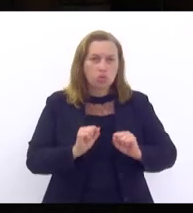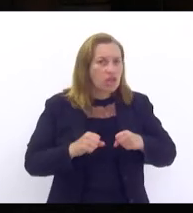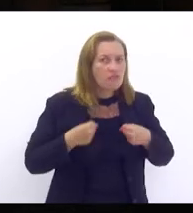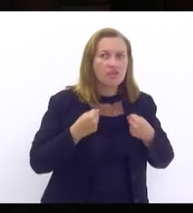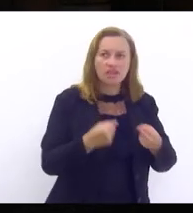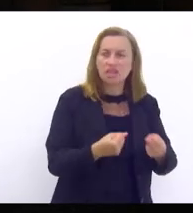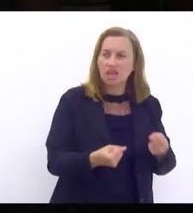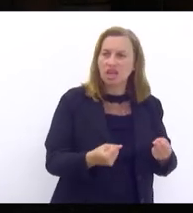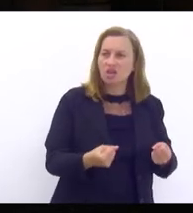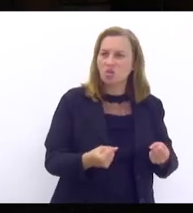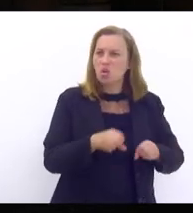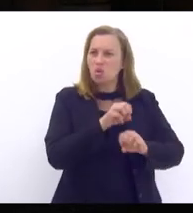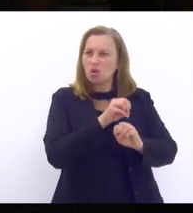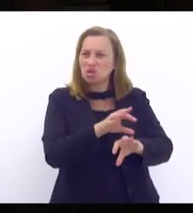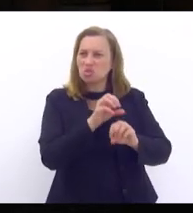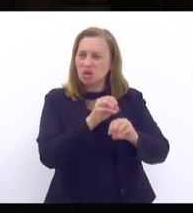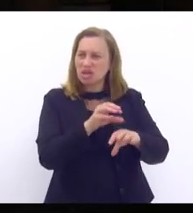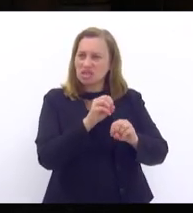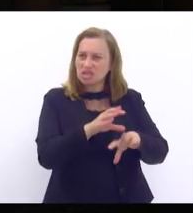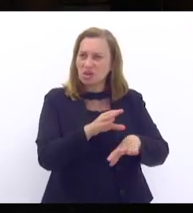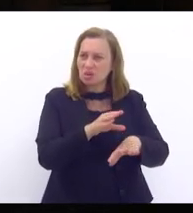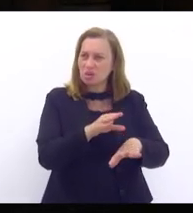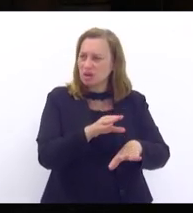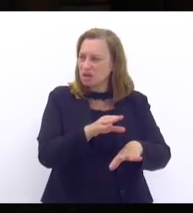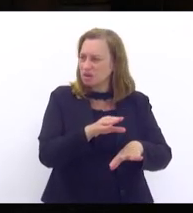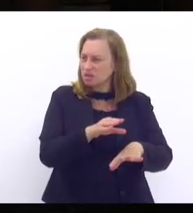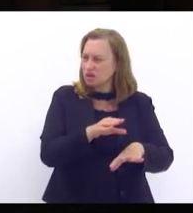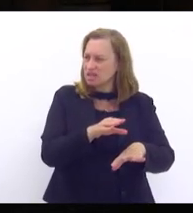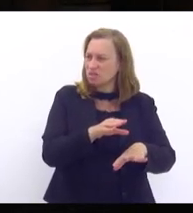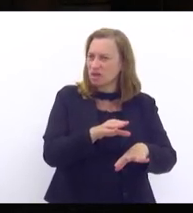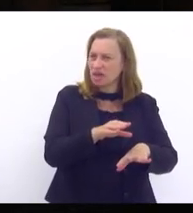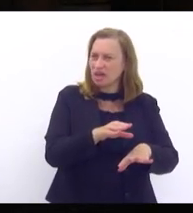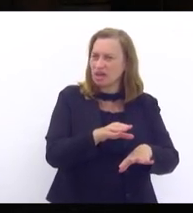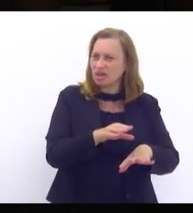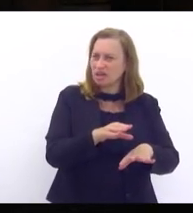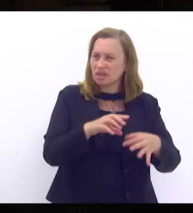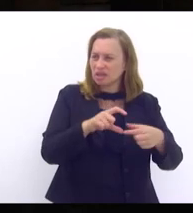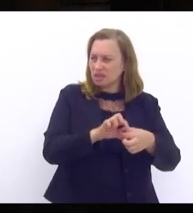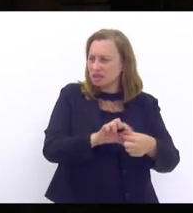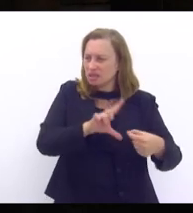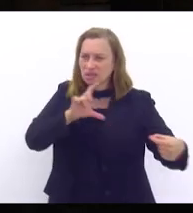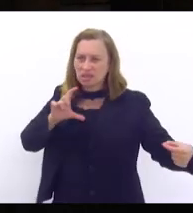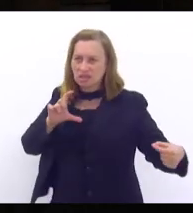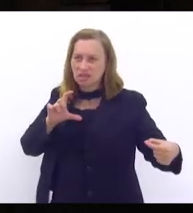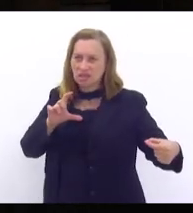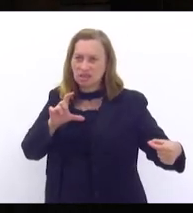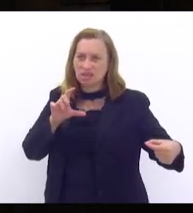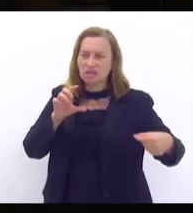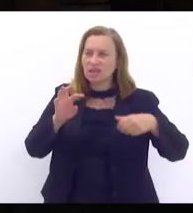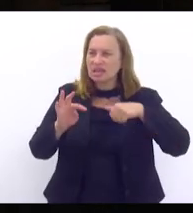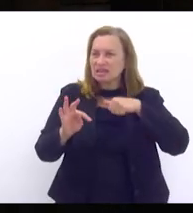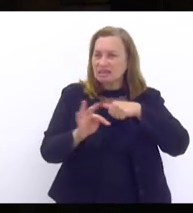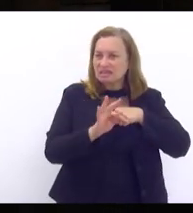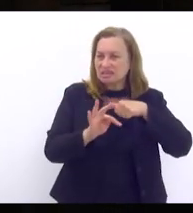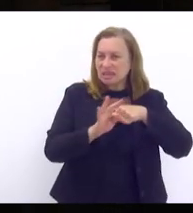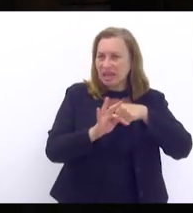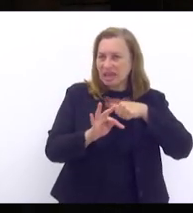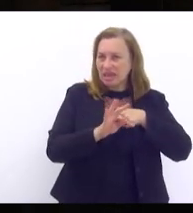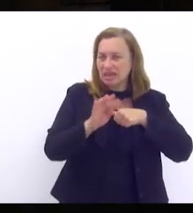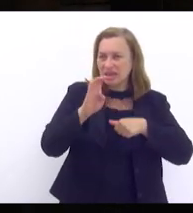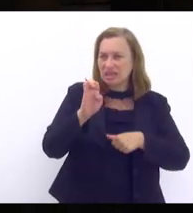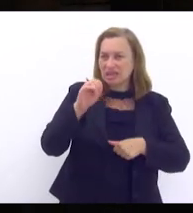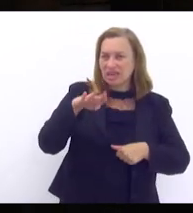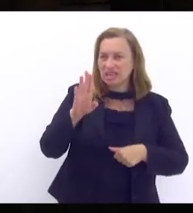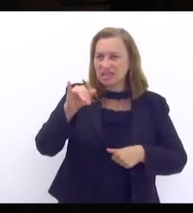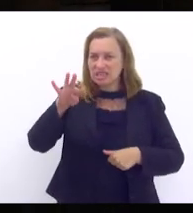defendemos uma educação tecnicista totalmente desvinculada do chão da escola, que não